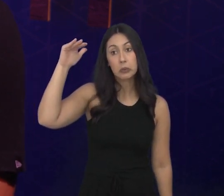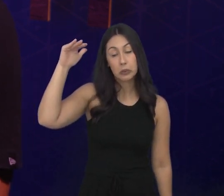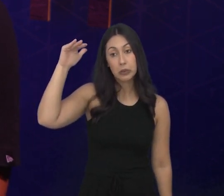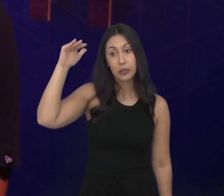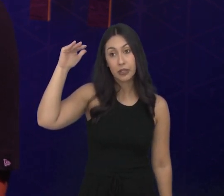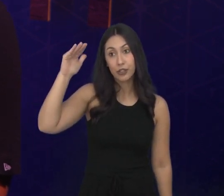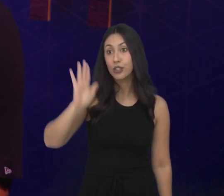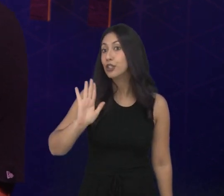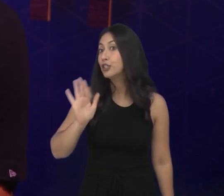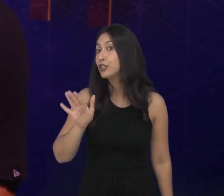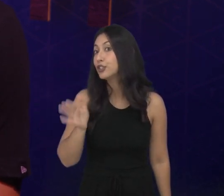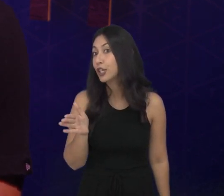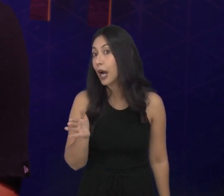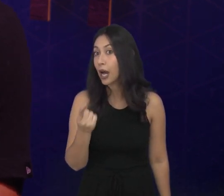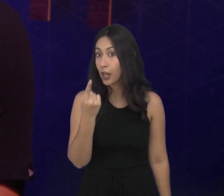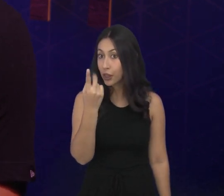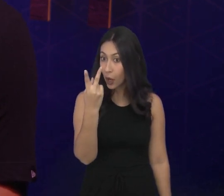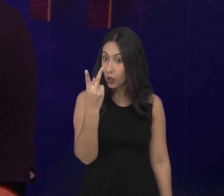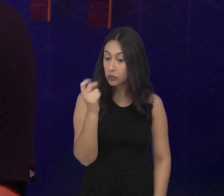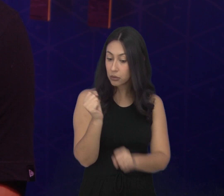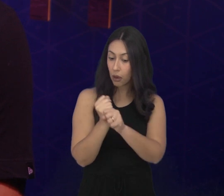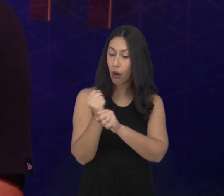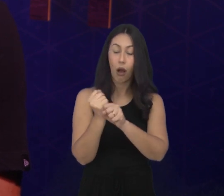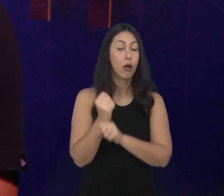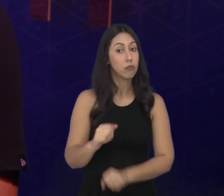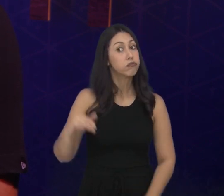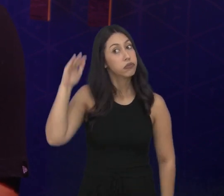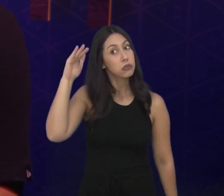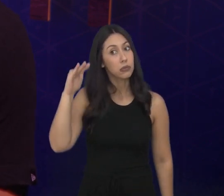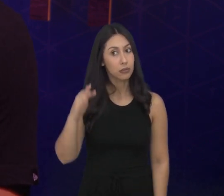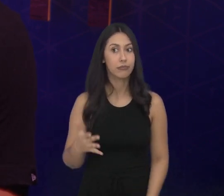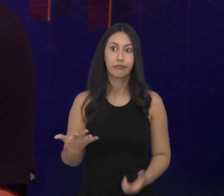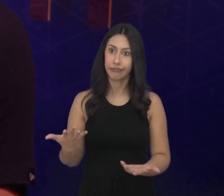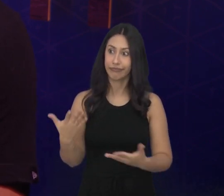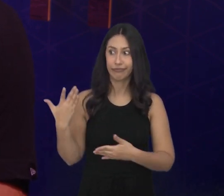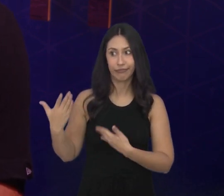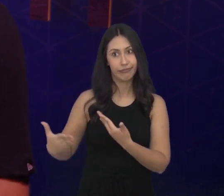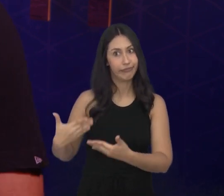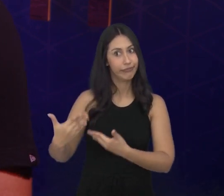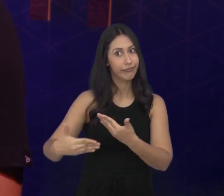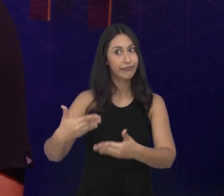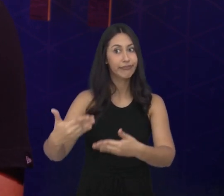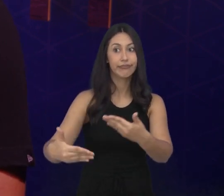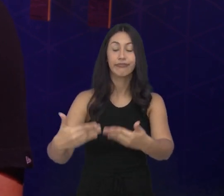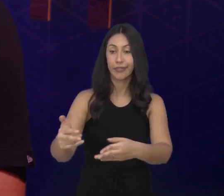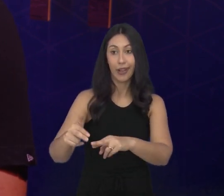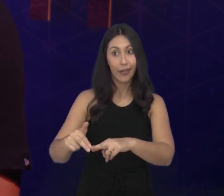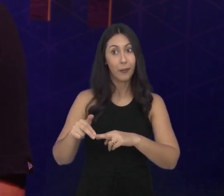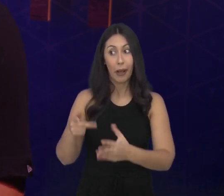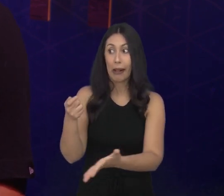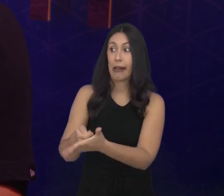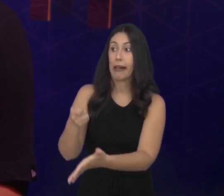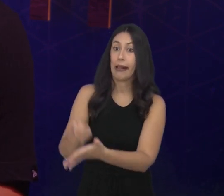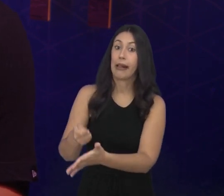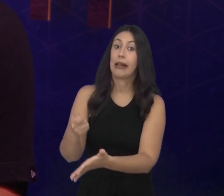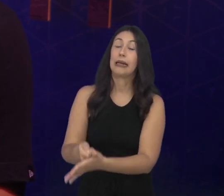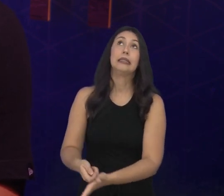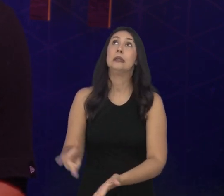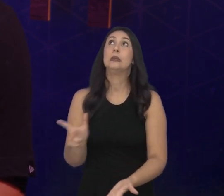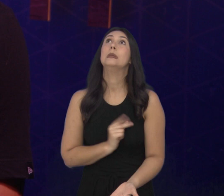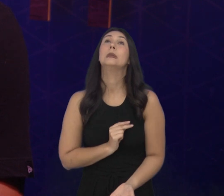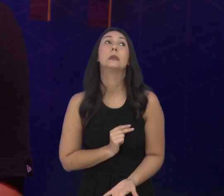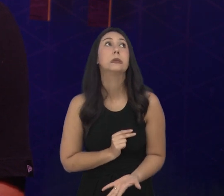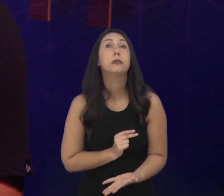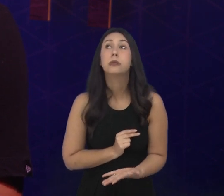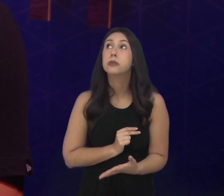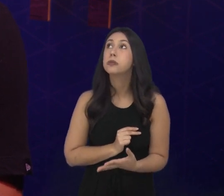né, tipo, você já viveu 12 anos como adulto, 12 anos dá para fazer bastante coisa. Então rola essa cobrança,